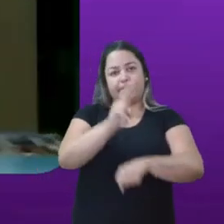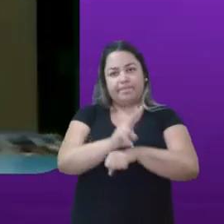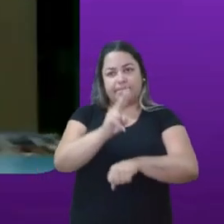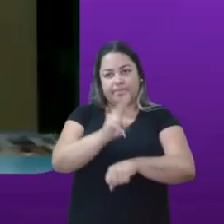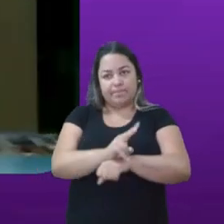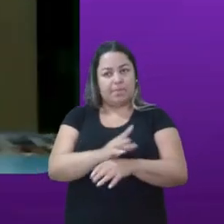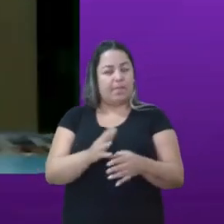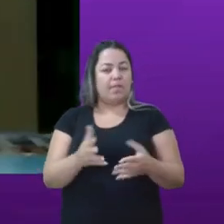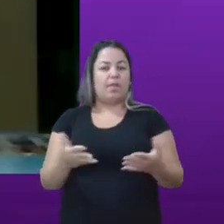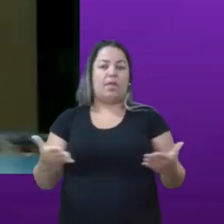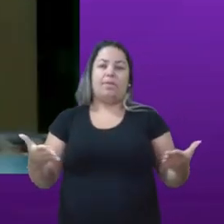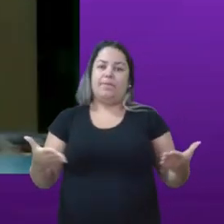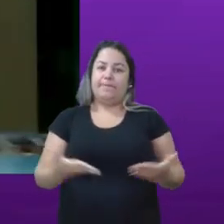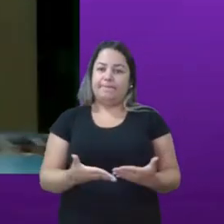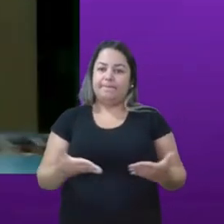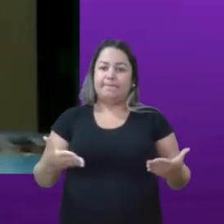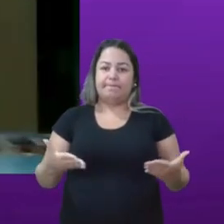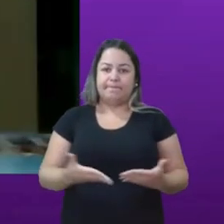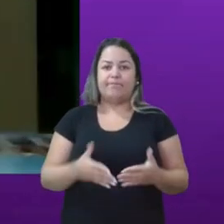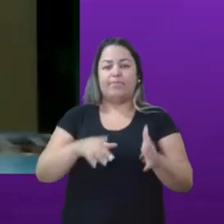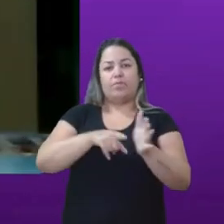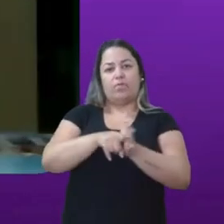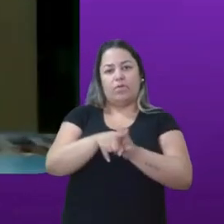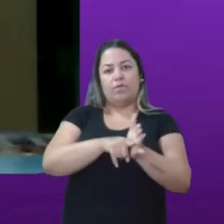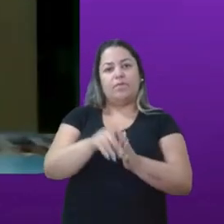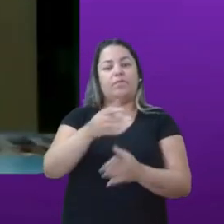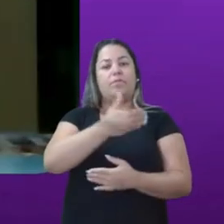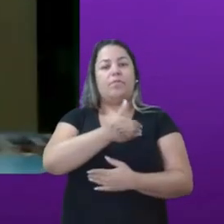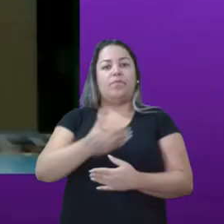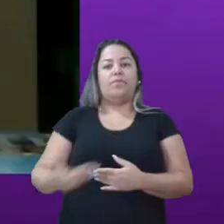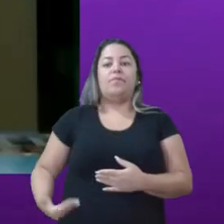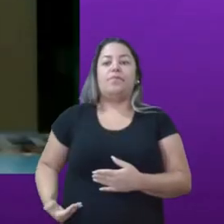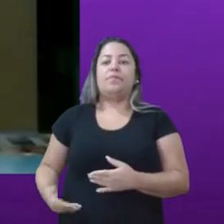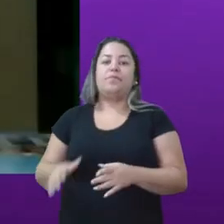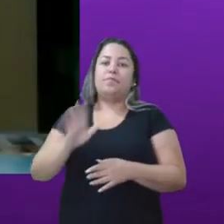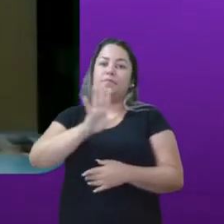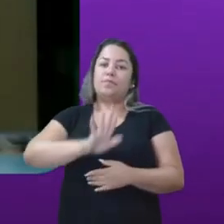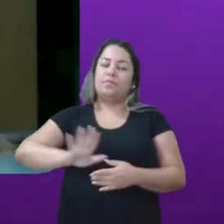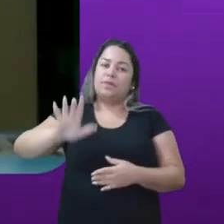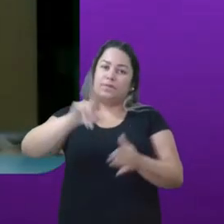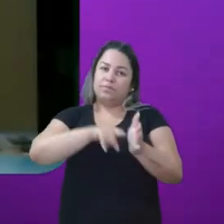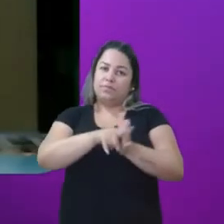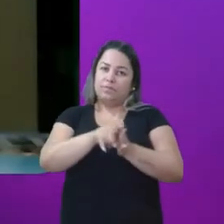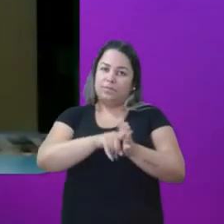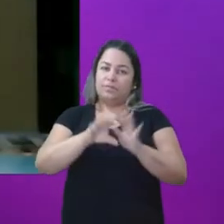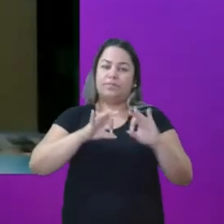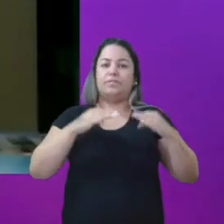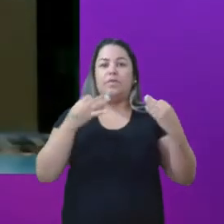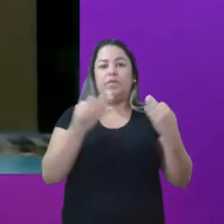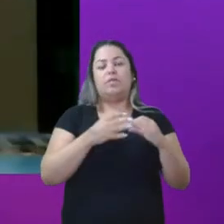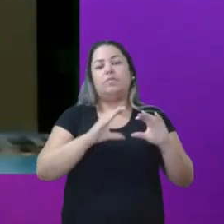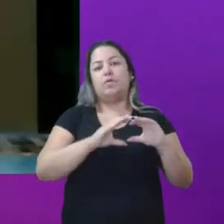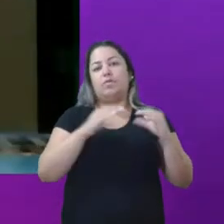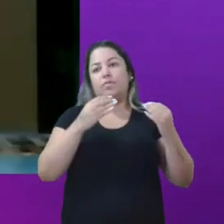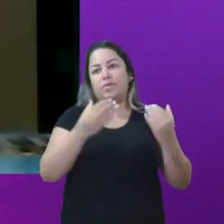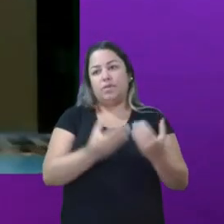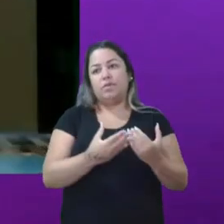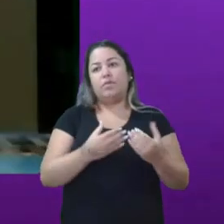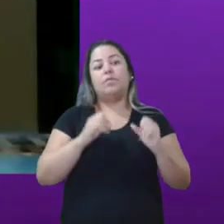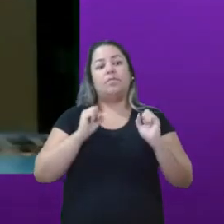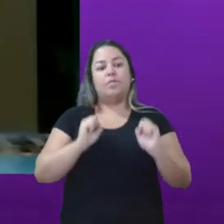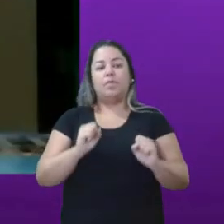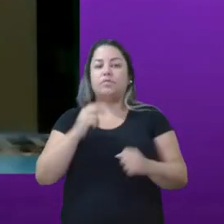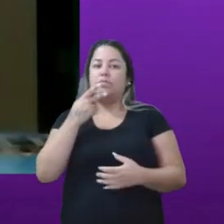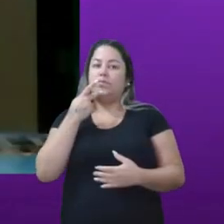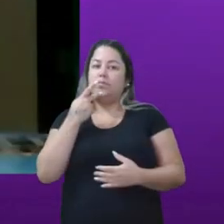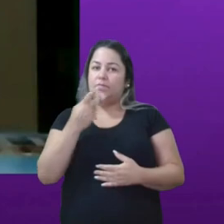subsidiadas, está em consulta pública o Plano Nacional de Convivência Familiar e Comunitária. Depois eu até posso